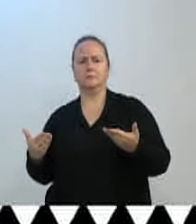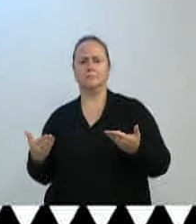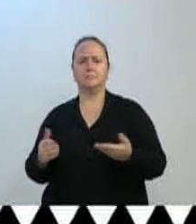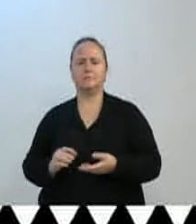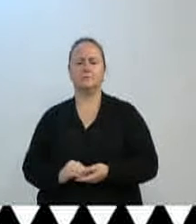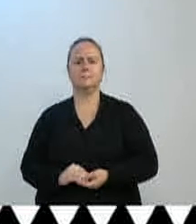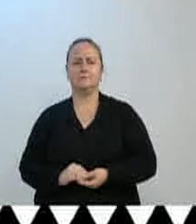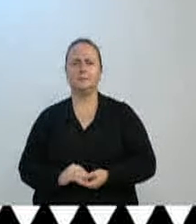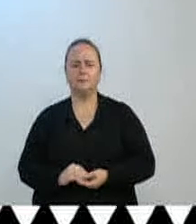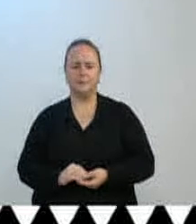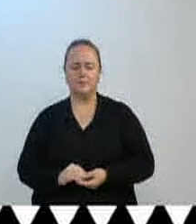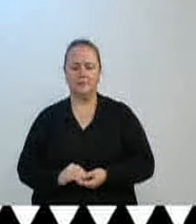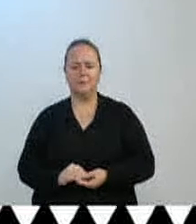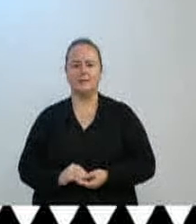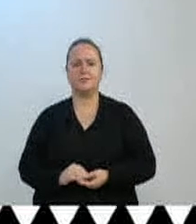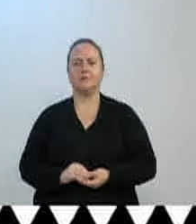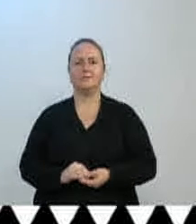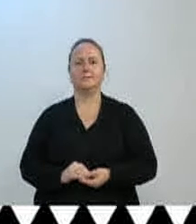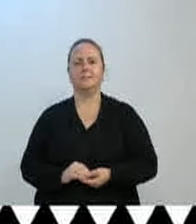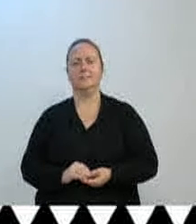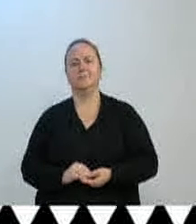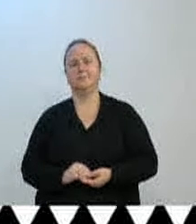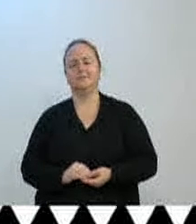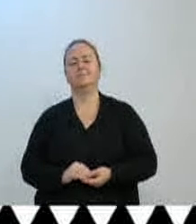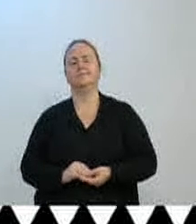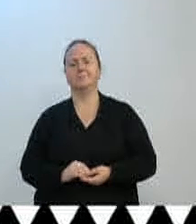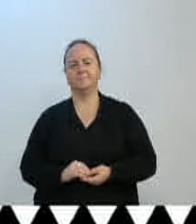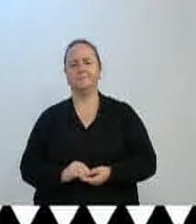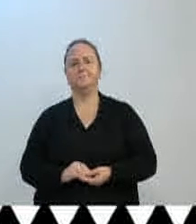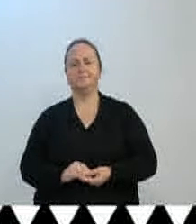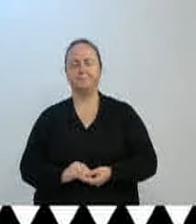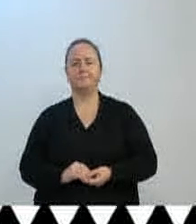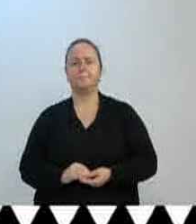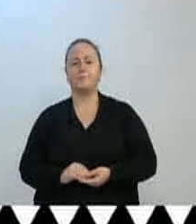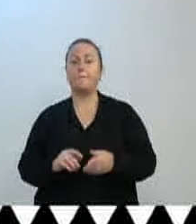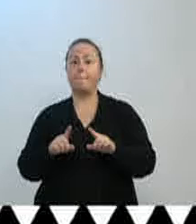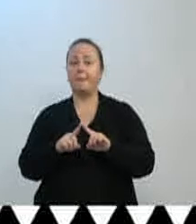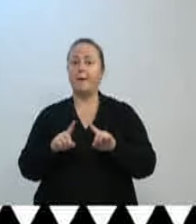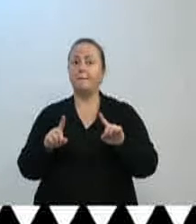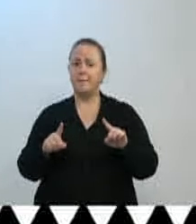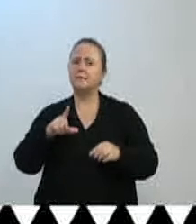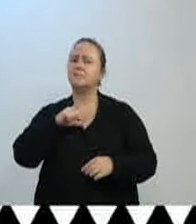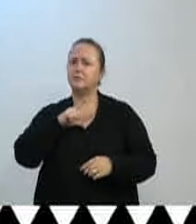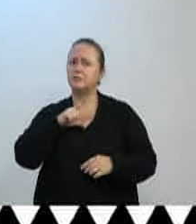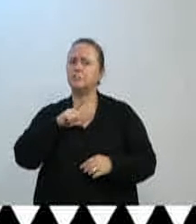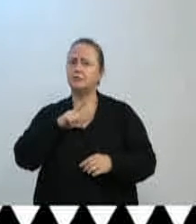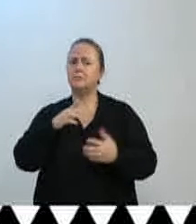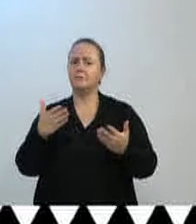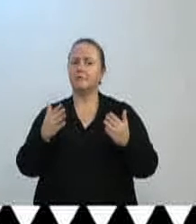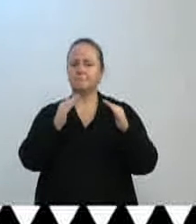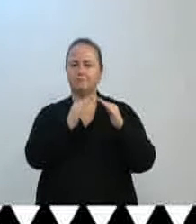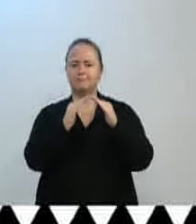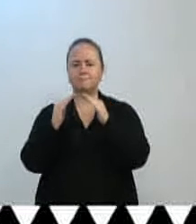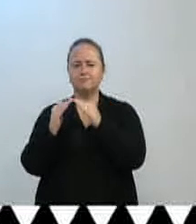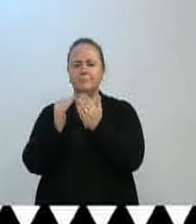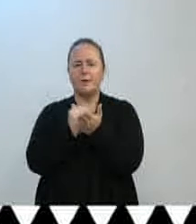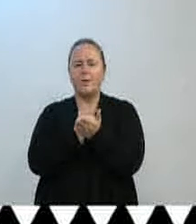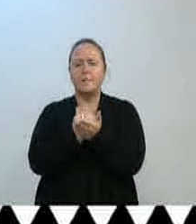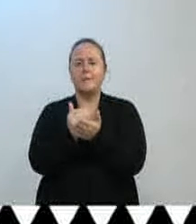já rechaça logo. Mas então tinham essas casas, logo no início,